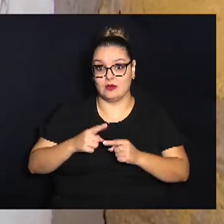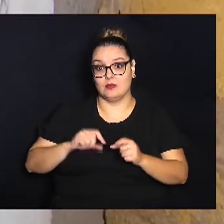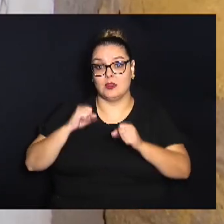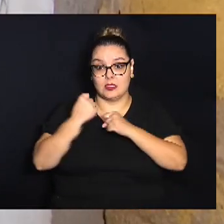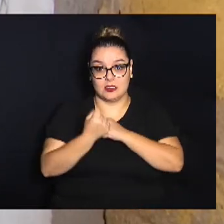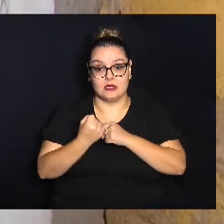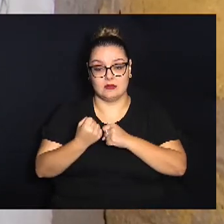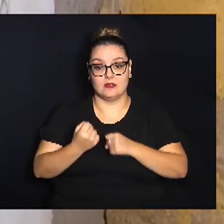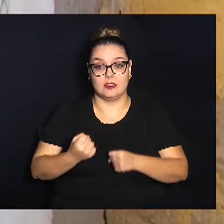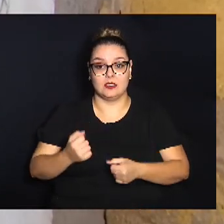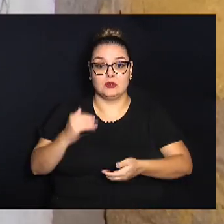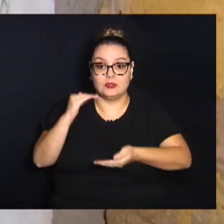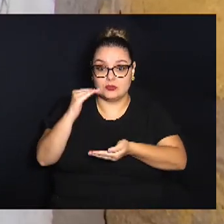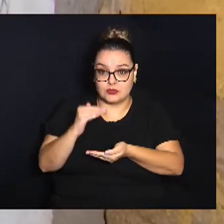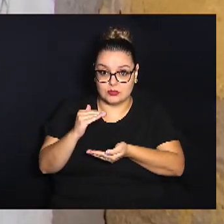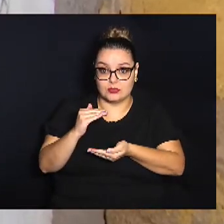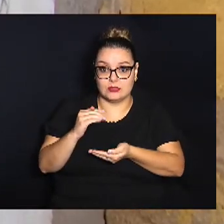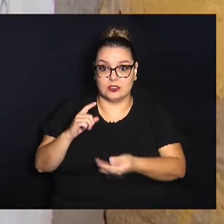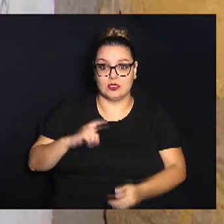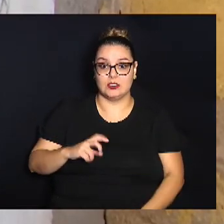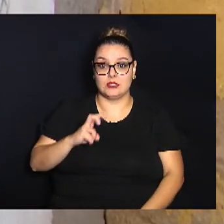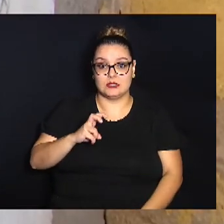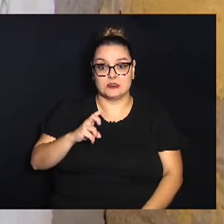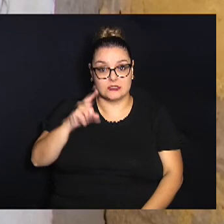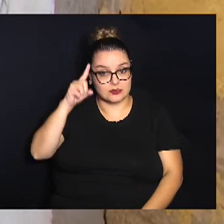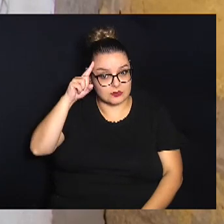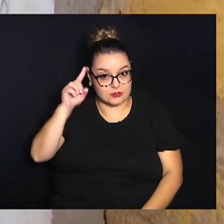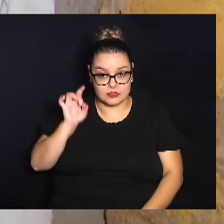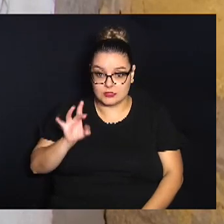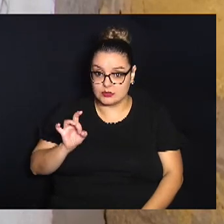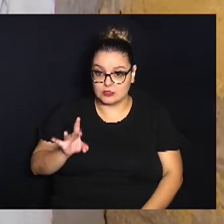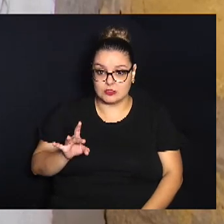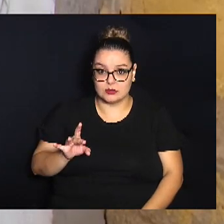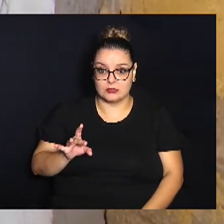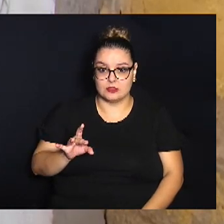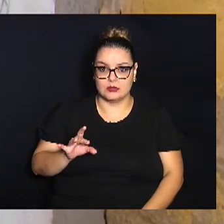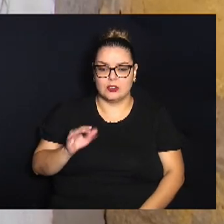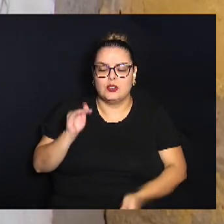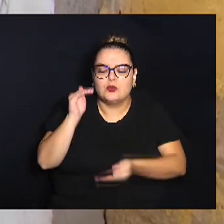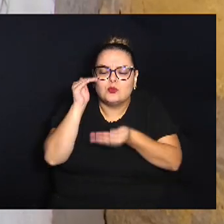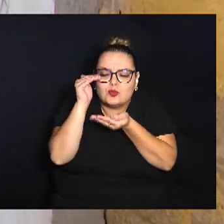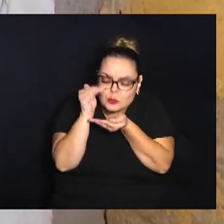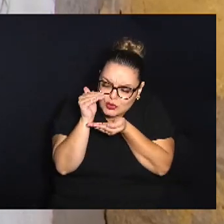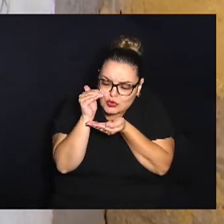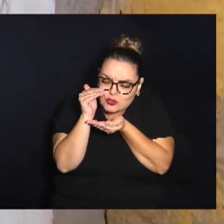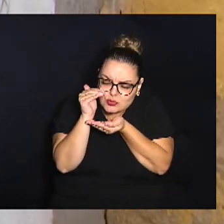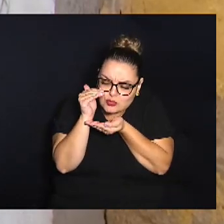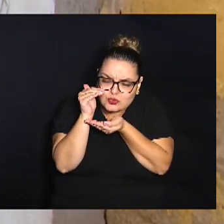cria. A cria tinha 5 dias de idade, eram bem pequenininhos.